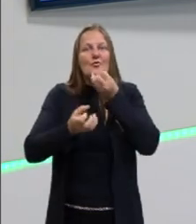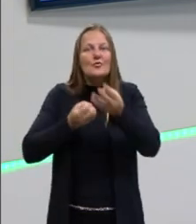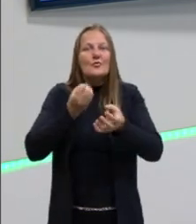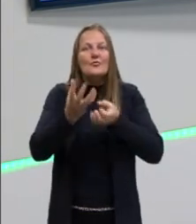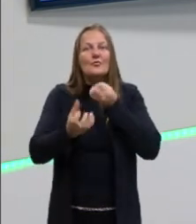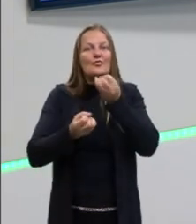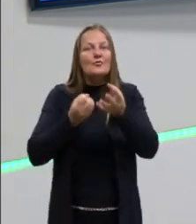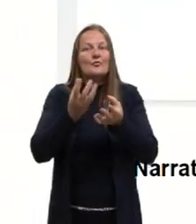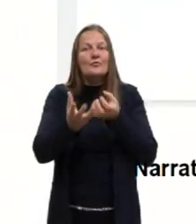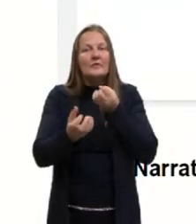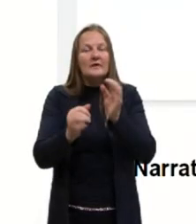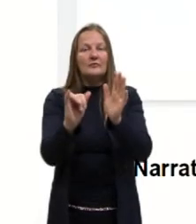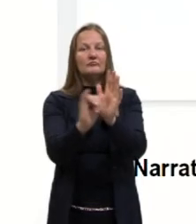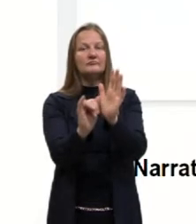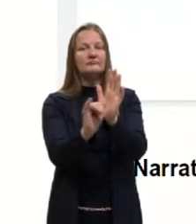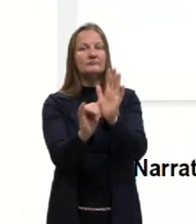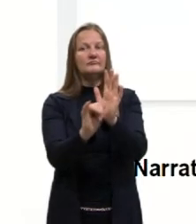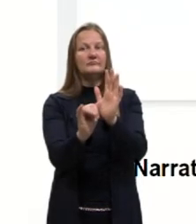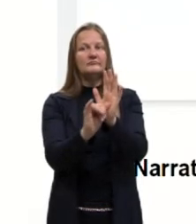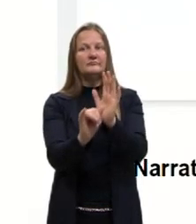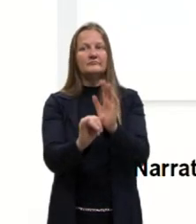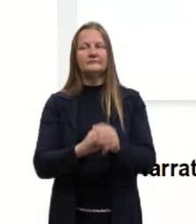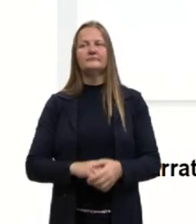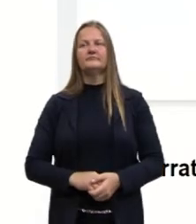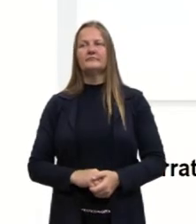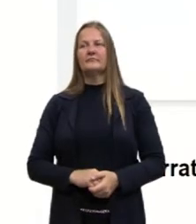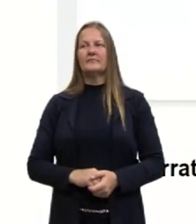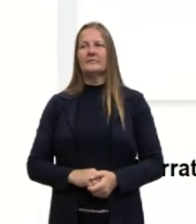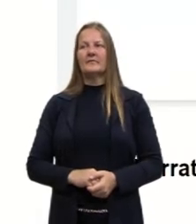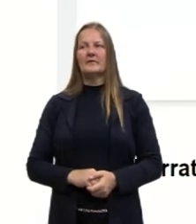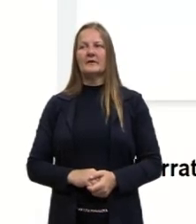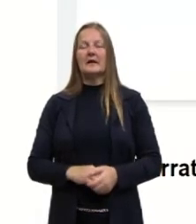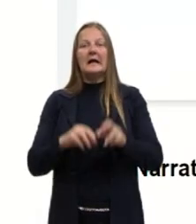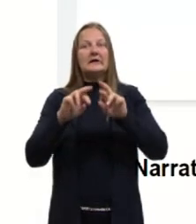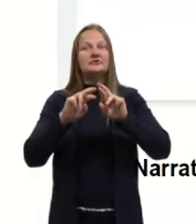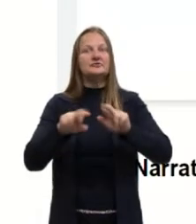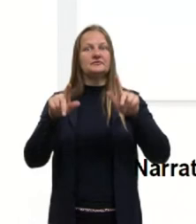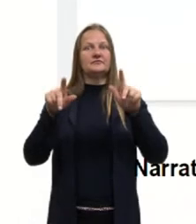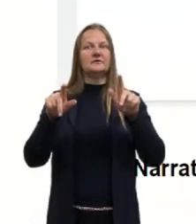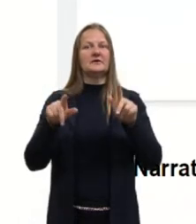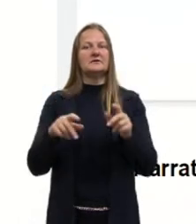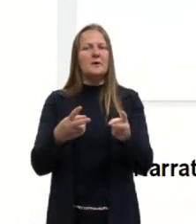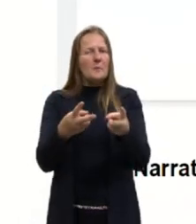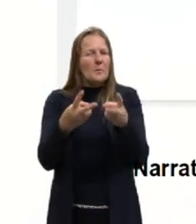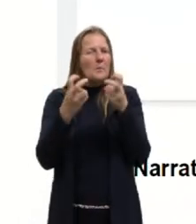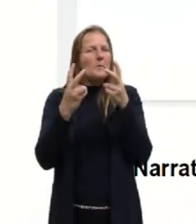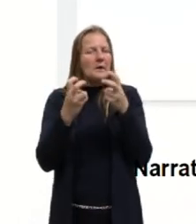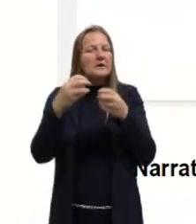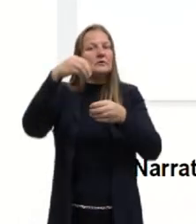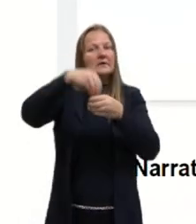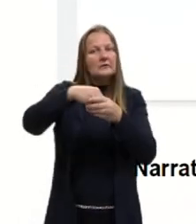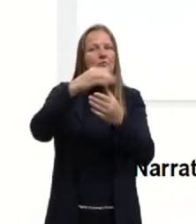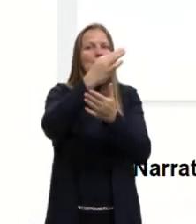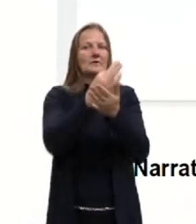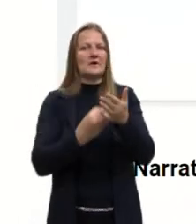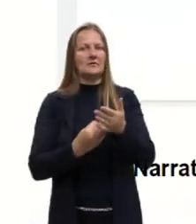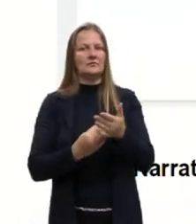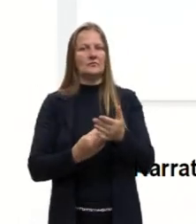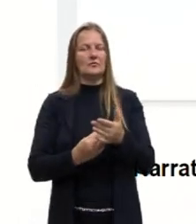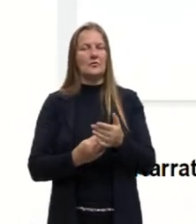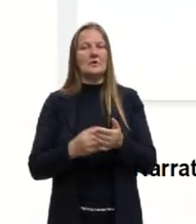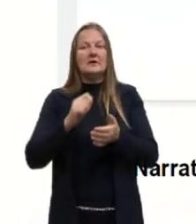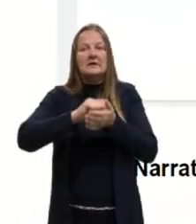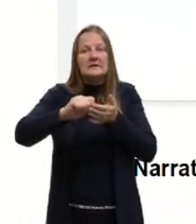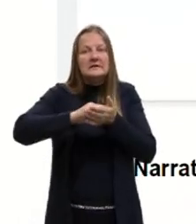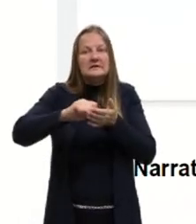que está sendo contada Então a nossa diferença a gente consegue enxergar dentro do próprio texto do texto